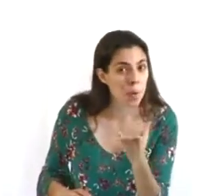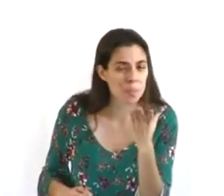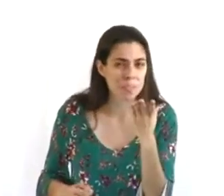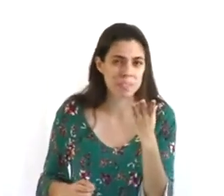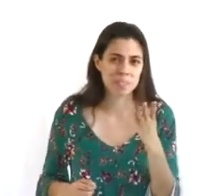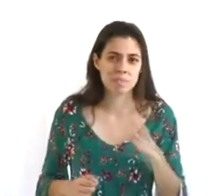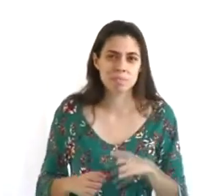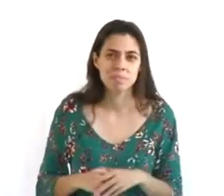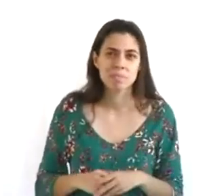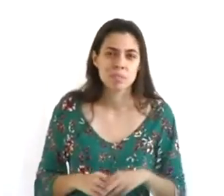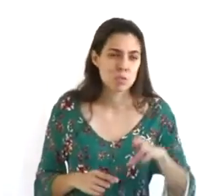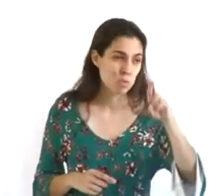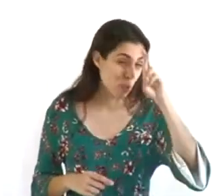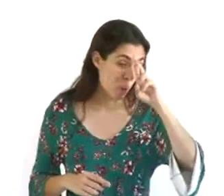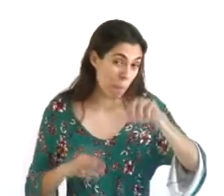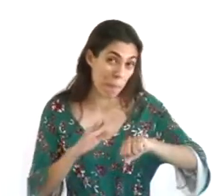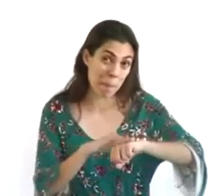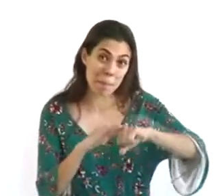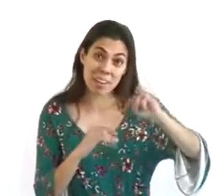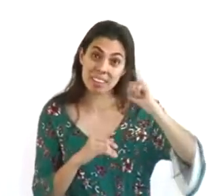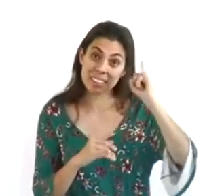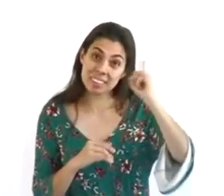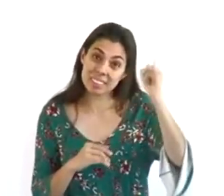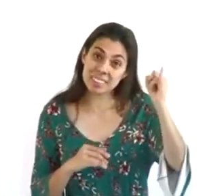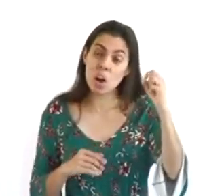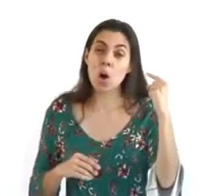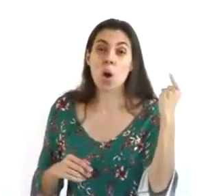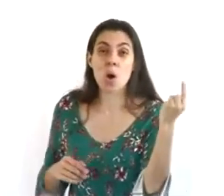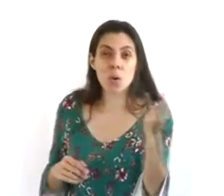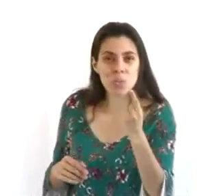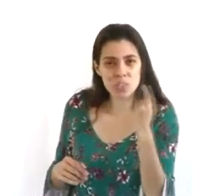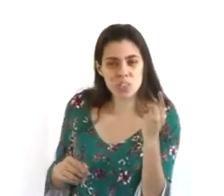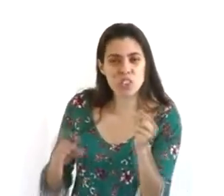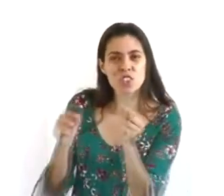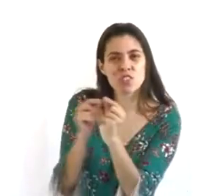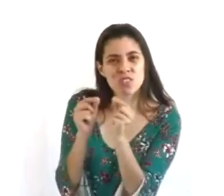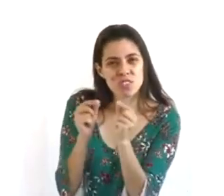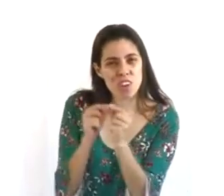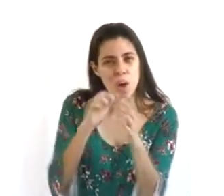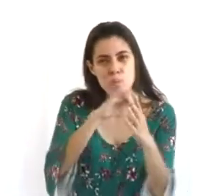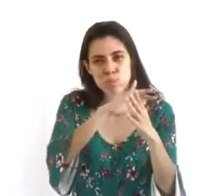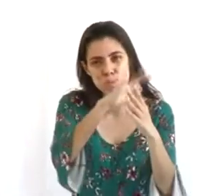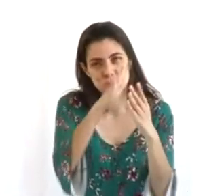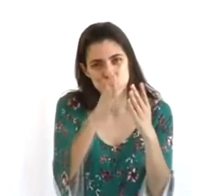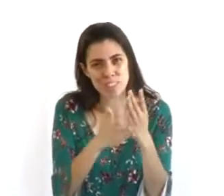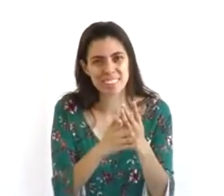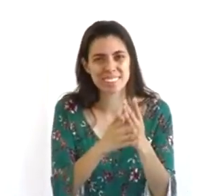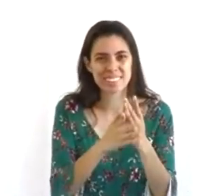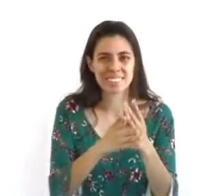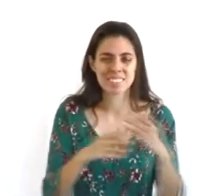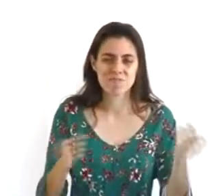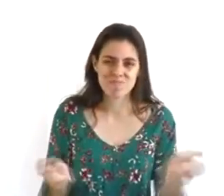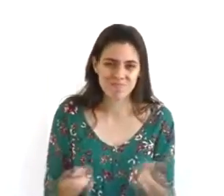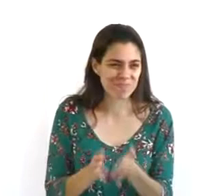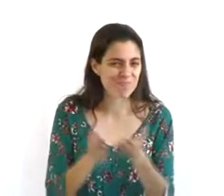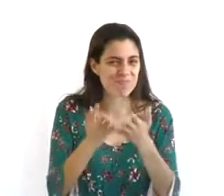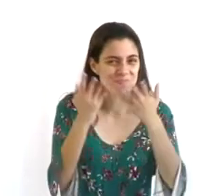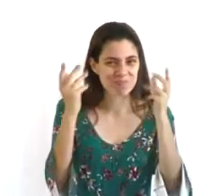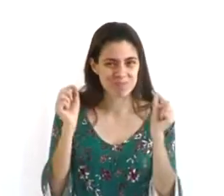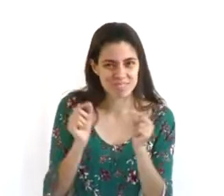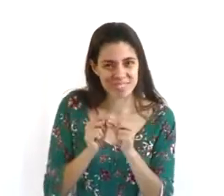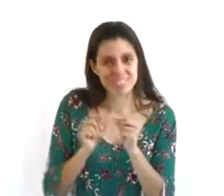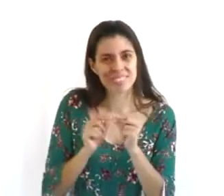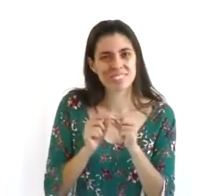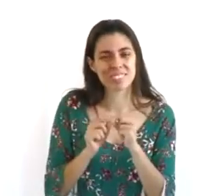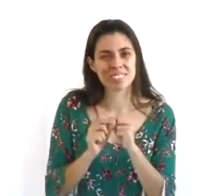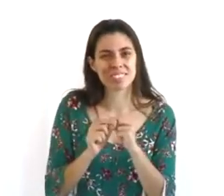deuses, o Senhor dos senhores, o único que opera grandes maravilhas. Por isso, irmãos, nós